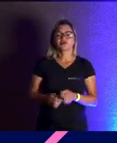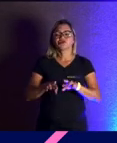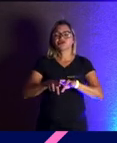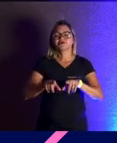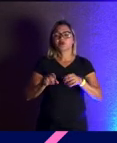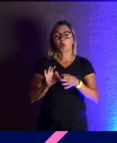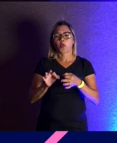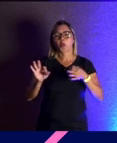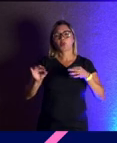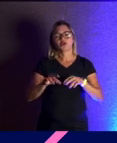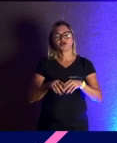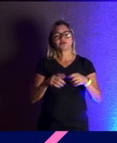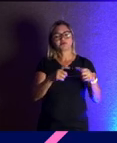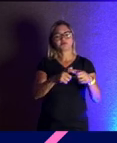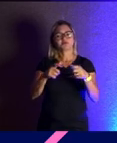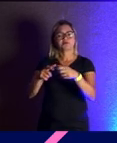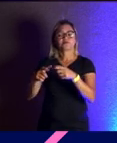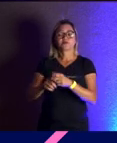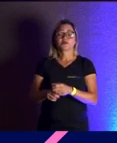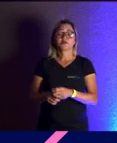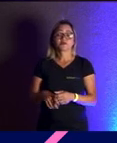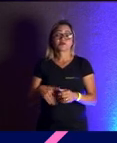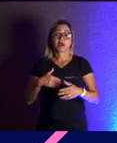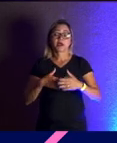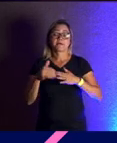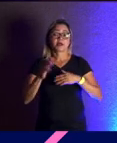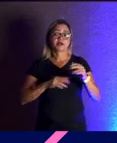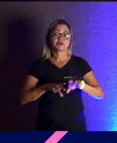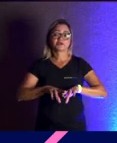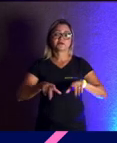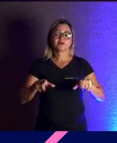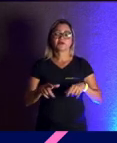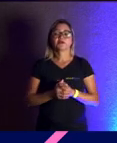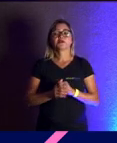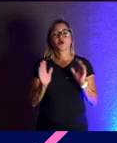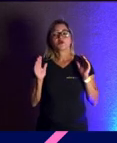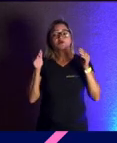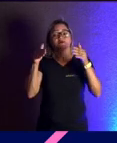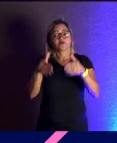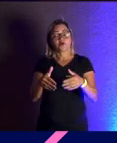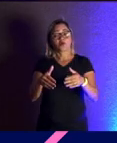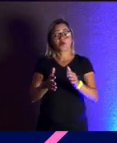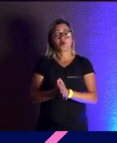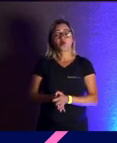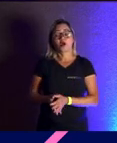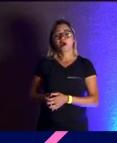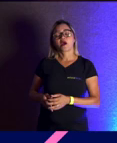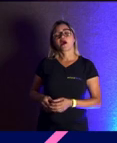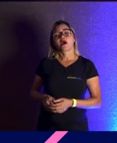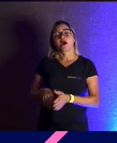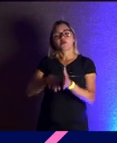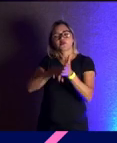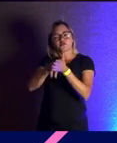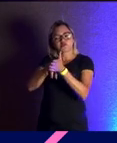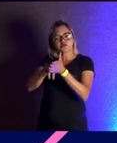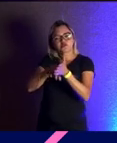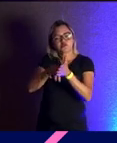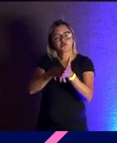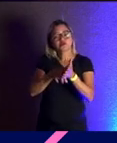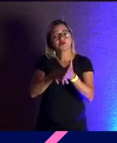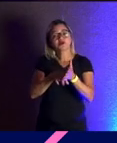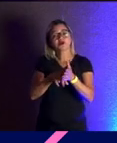sido uma prática consolidada muito. Então a gente direcionou esse tipo de ação para